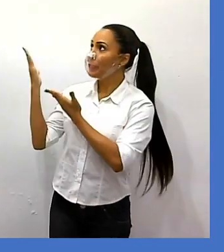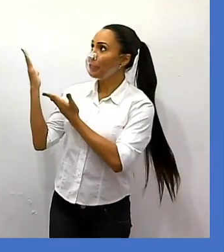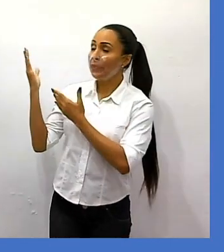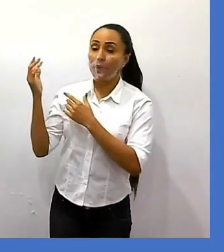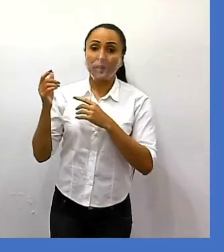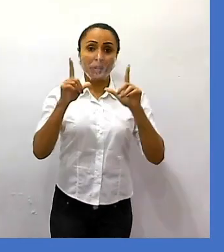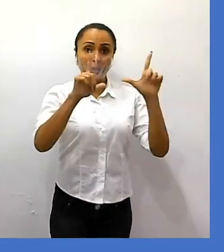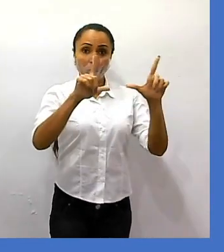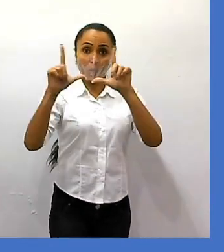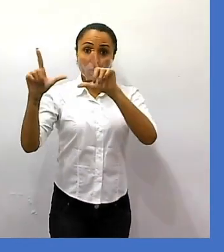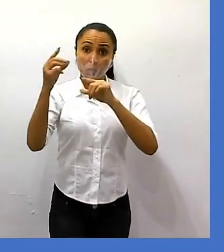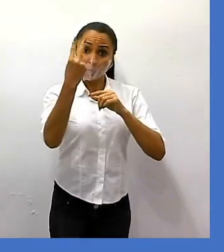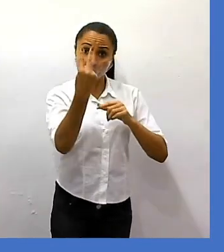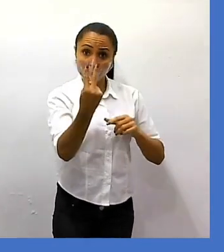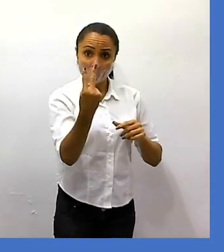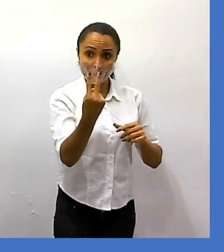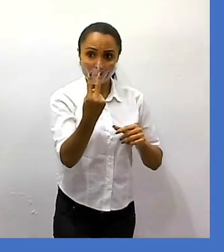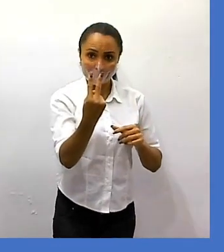aqui.